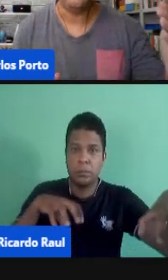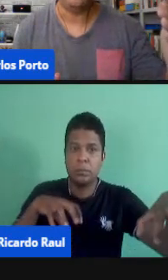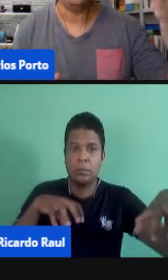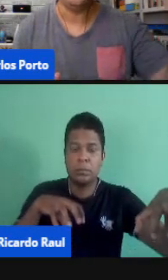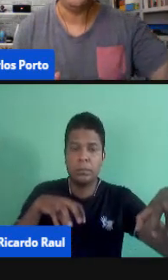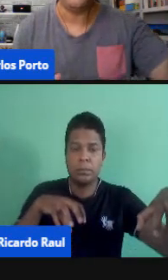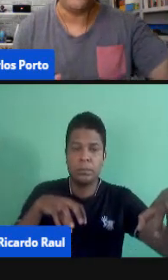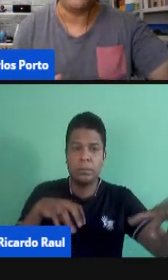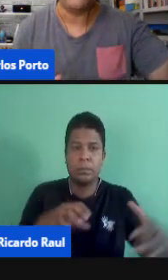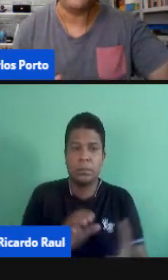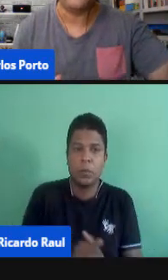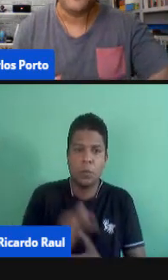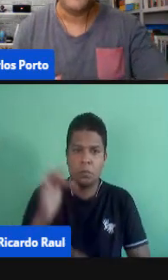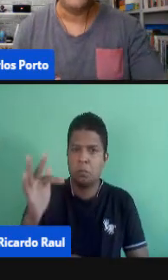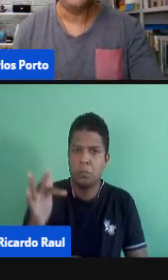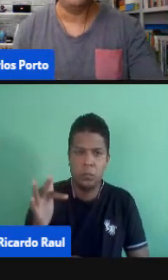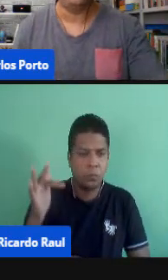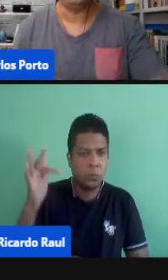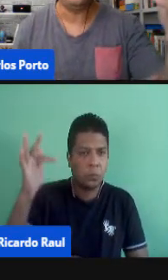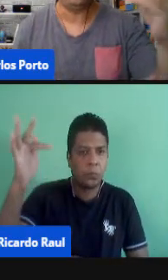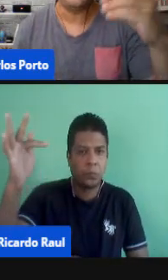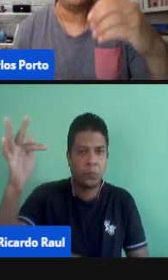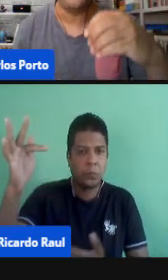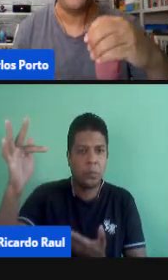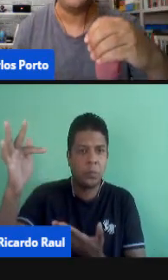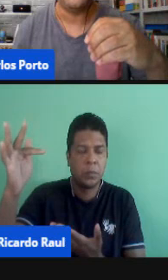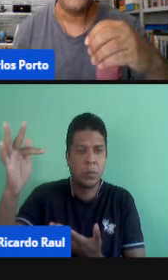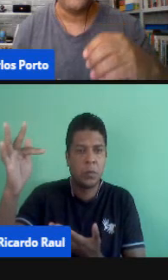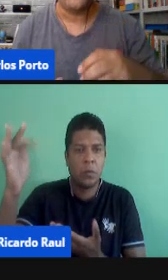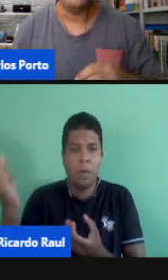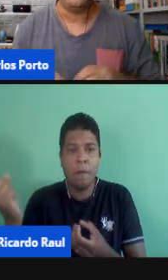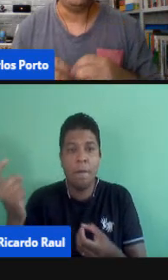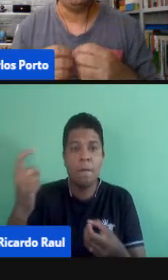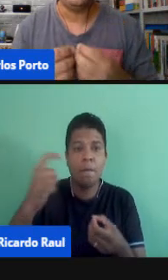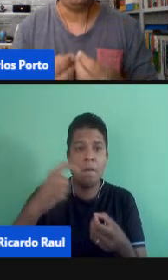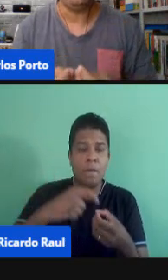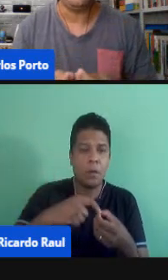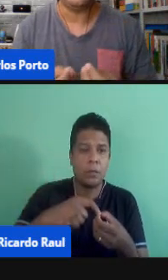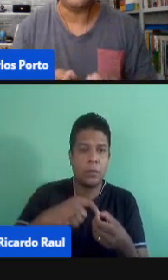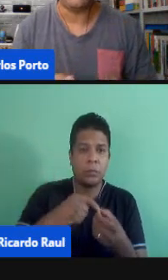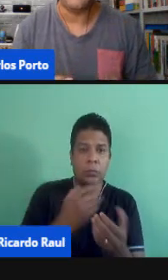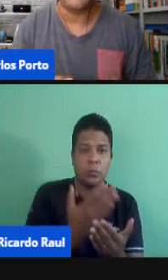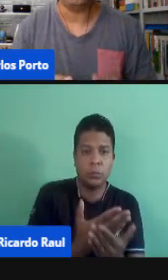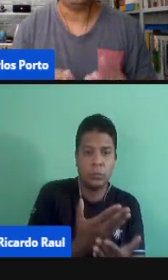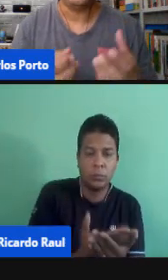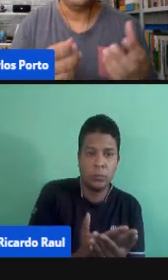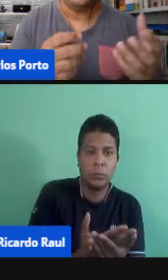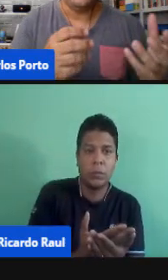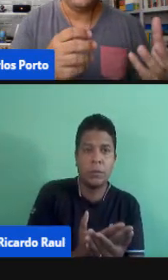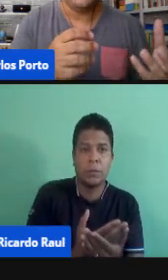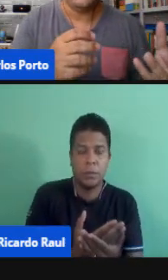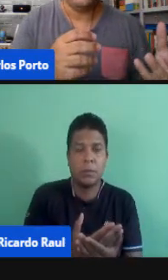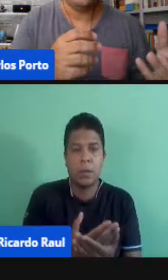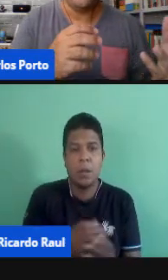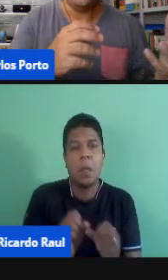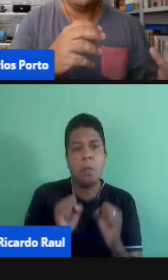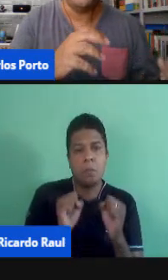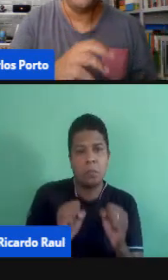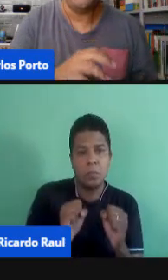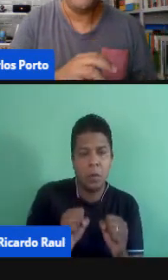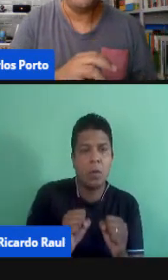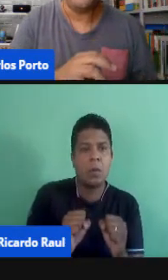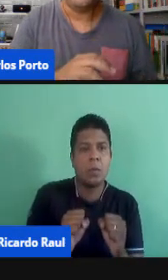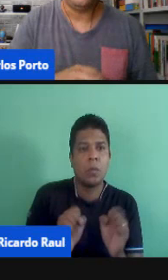estarmos em um futuro próximo, num possível retorno, onde nos beneficia trabalhar com